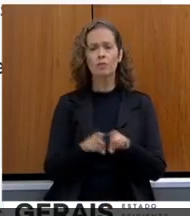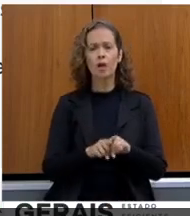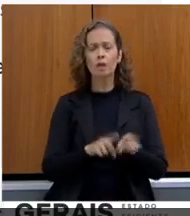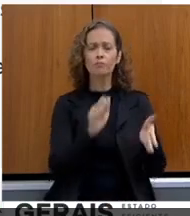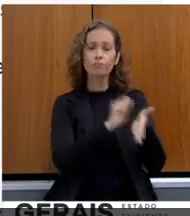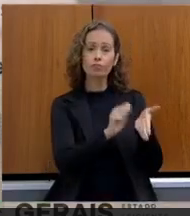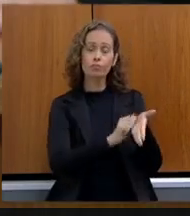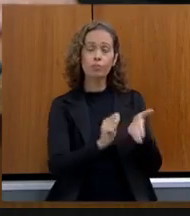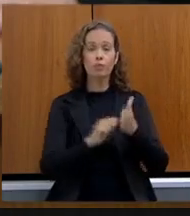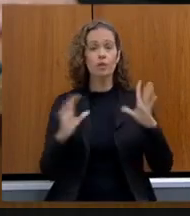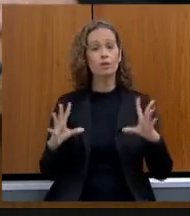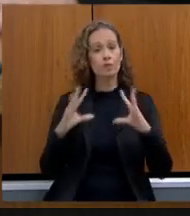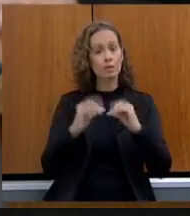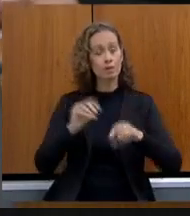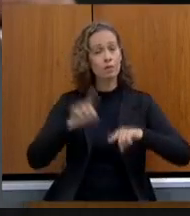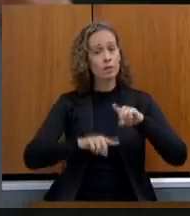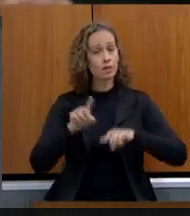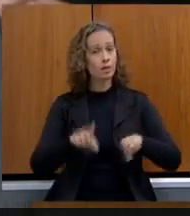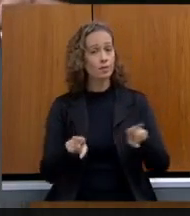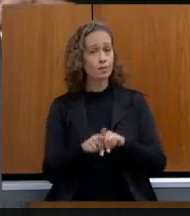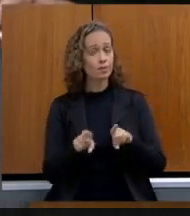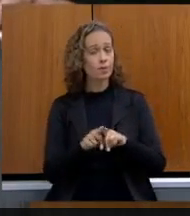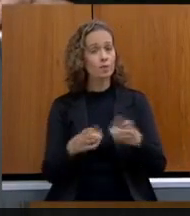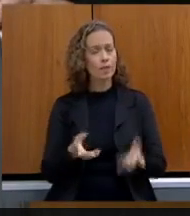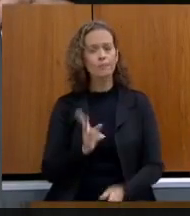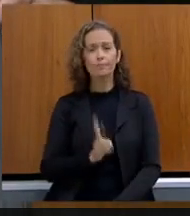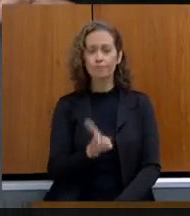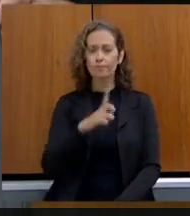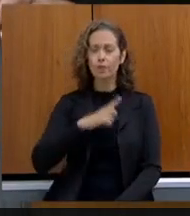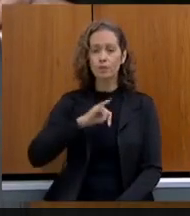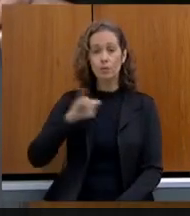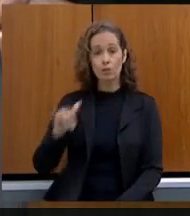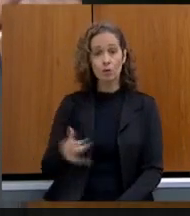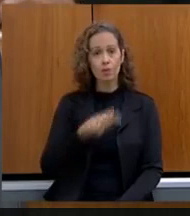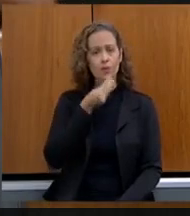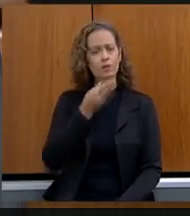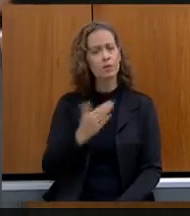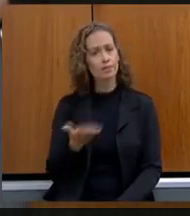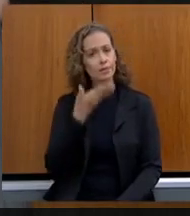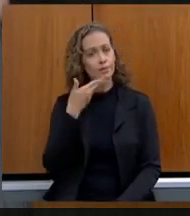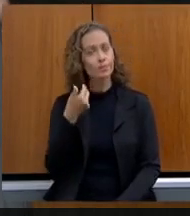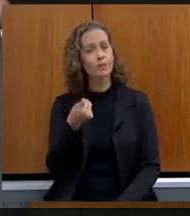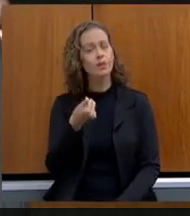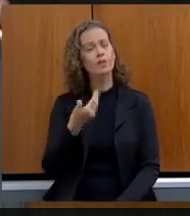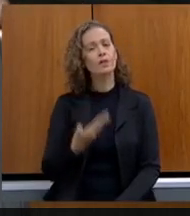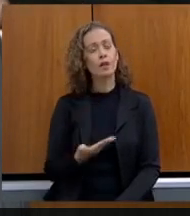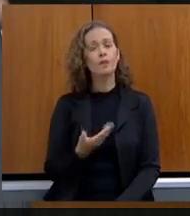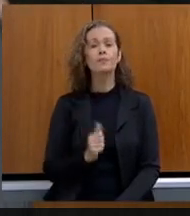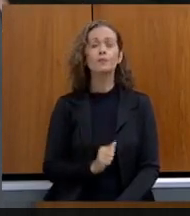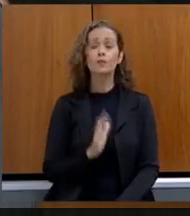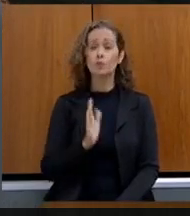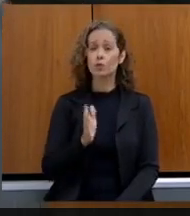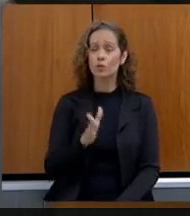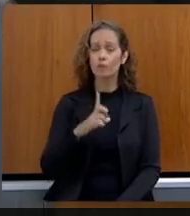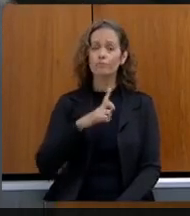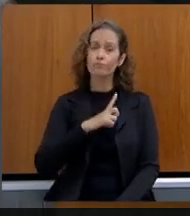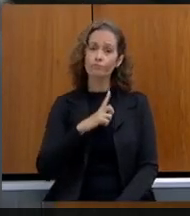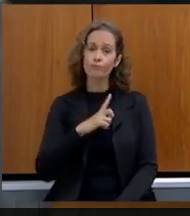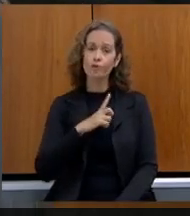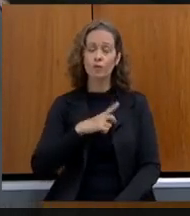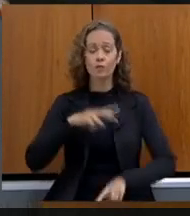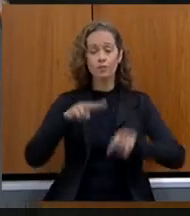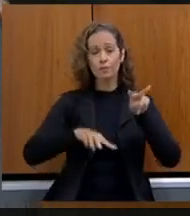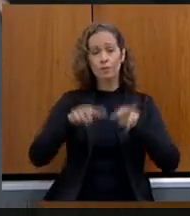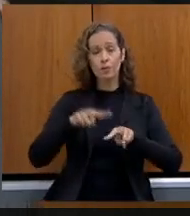extensa revisão desse material também sabemos que sempre tem oportunidade de melhorar né E já contamos com essa